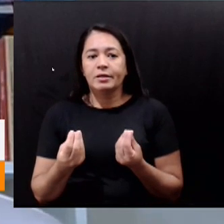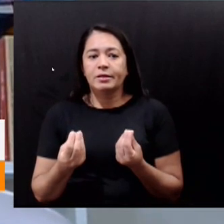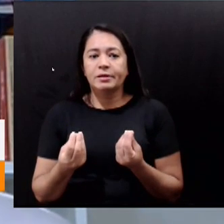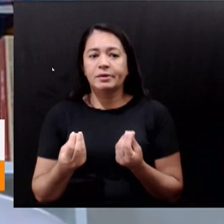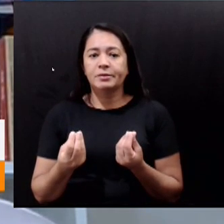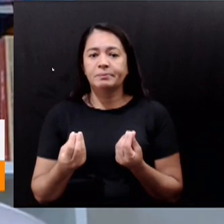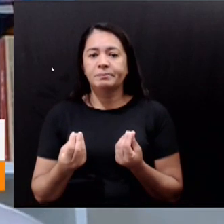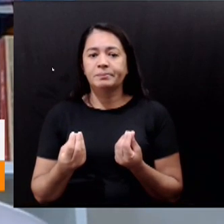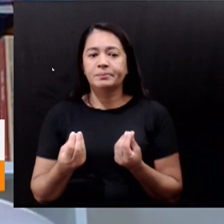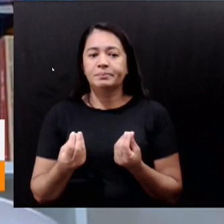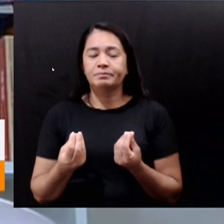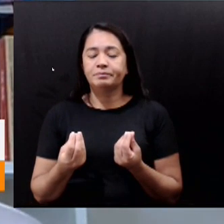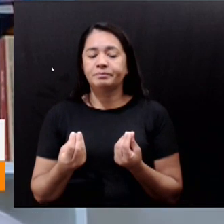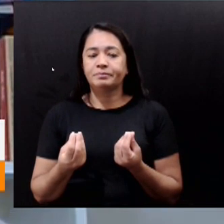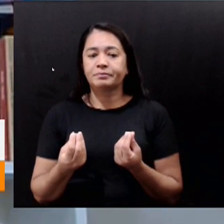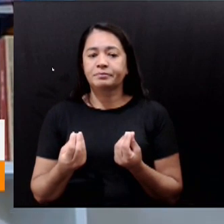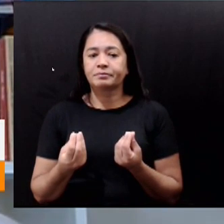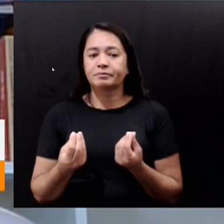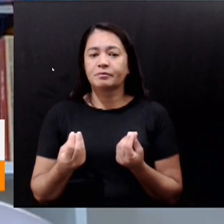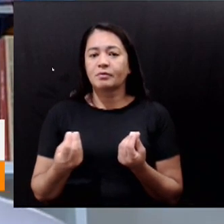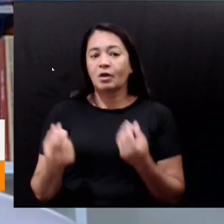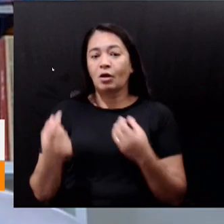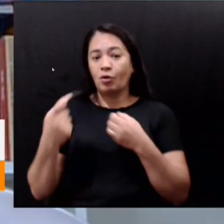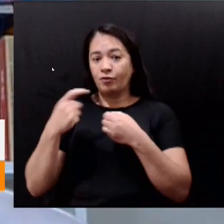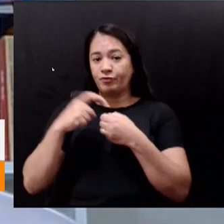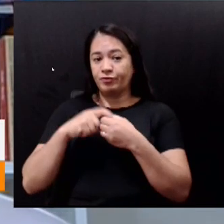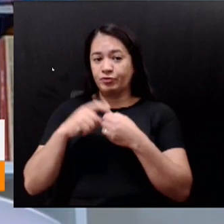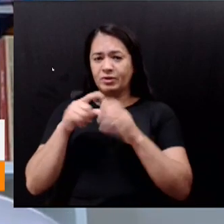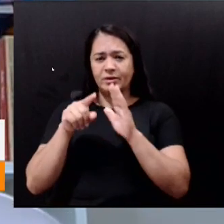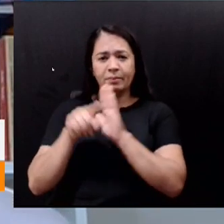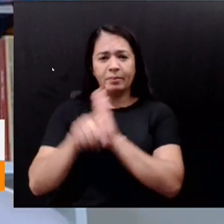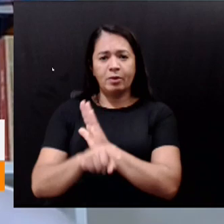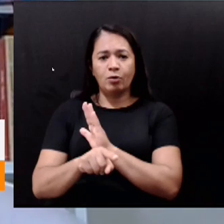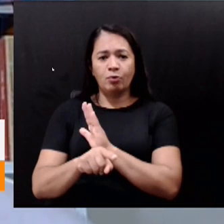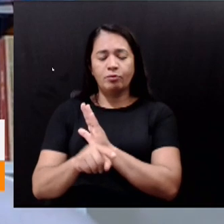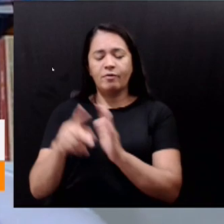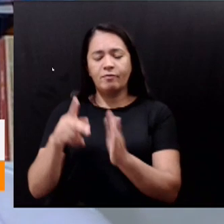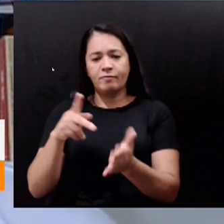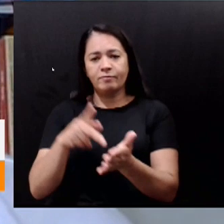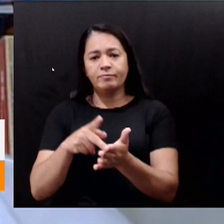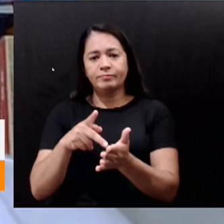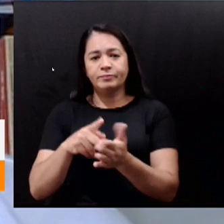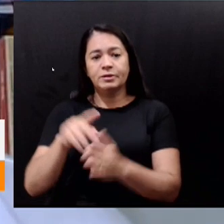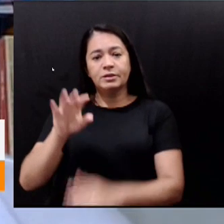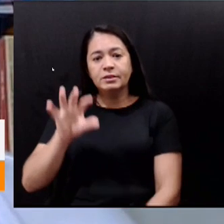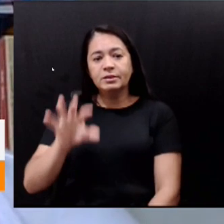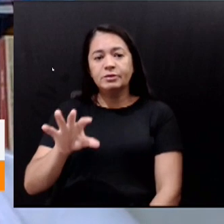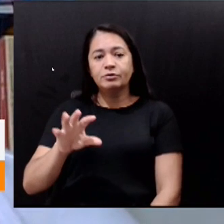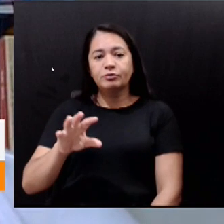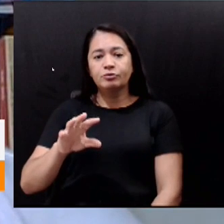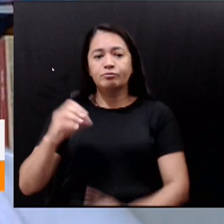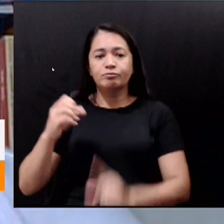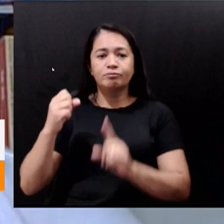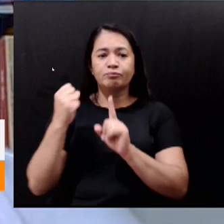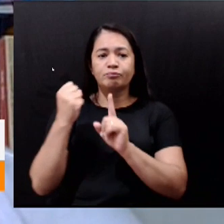Bom, então, voltando à sua pergunta, de fato, né? Isso é um impacto